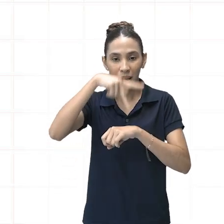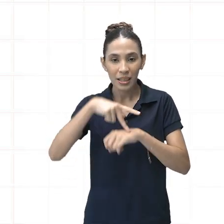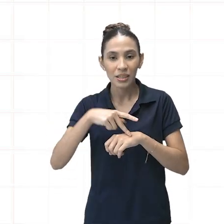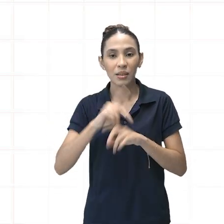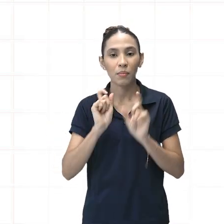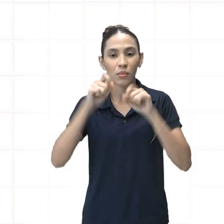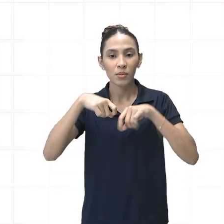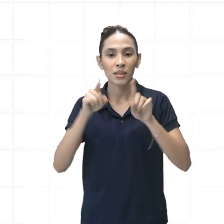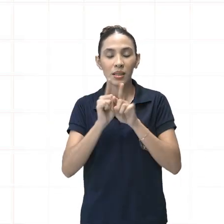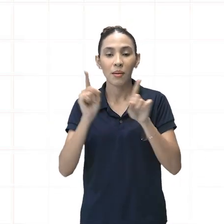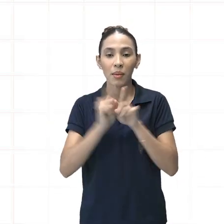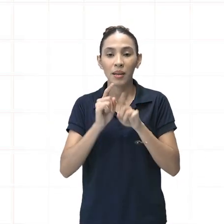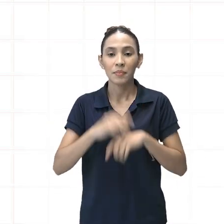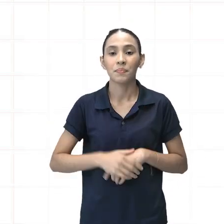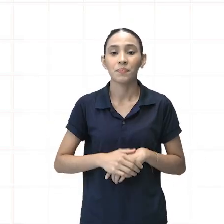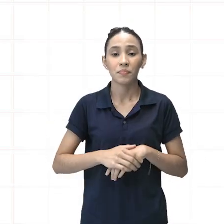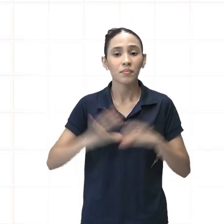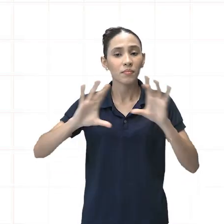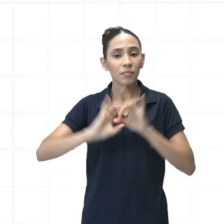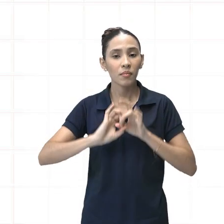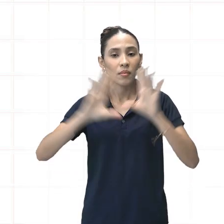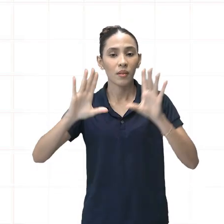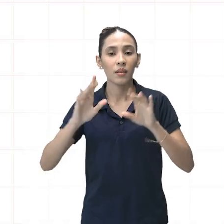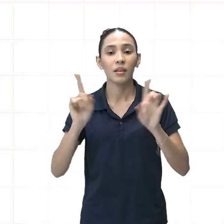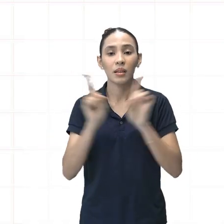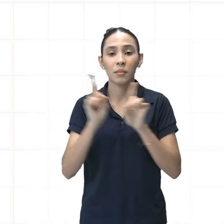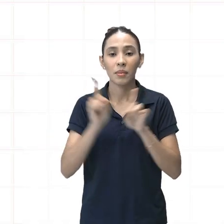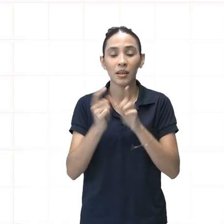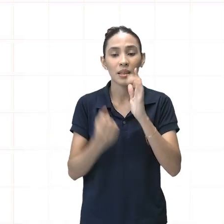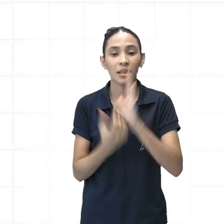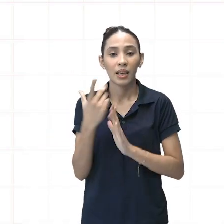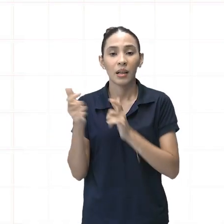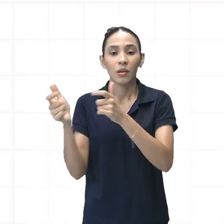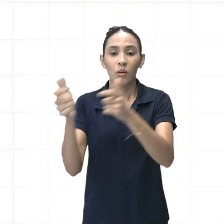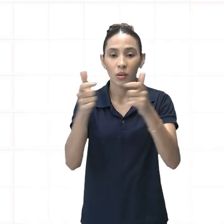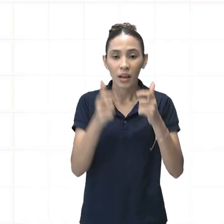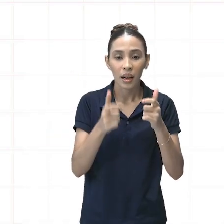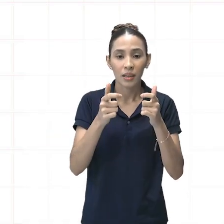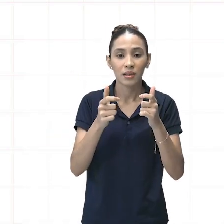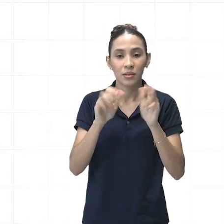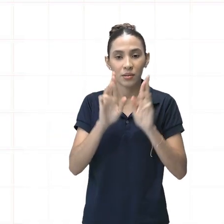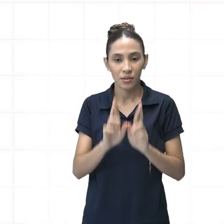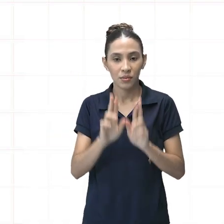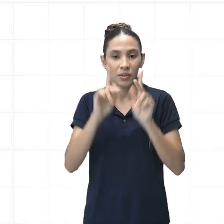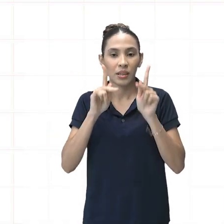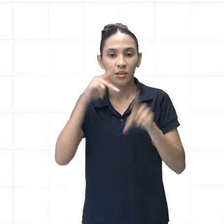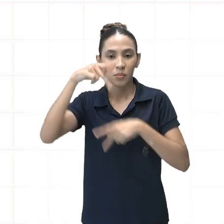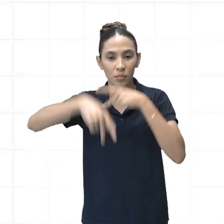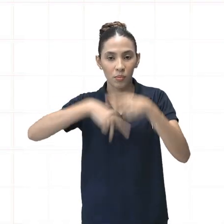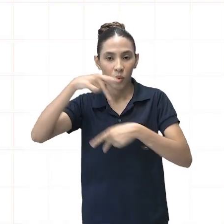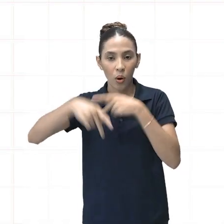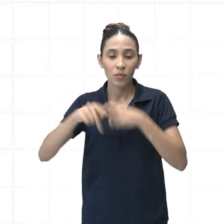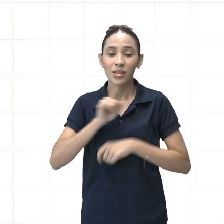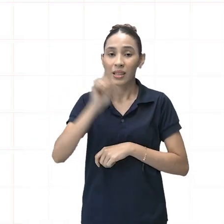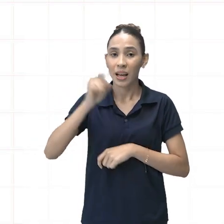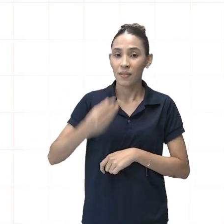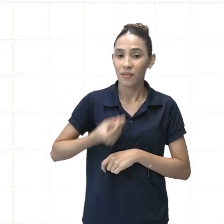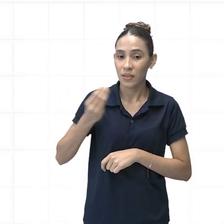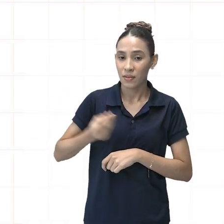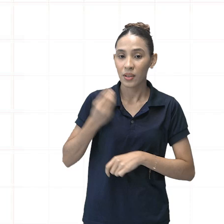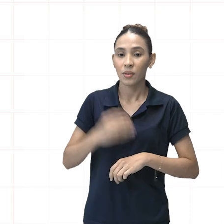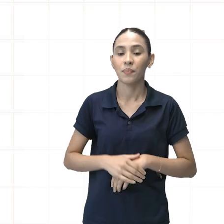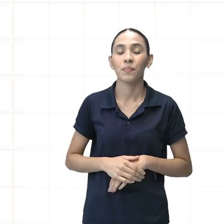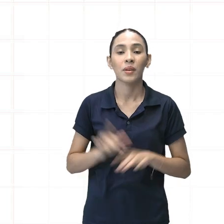era a possibilidade de independência e estabelecimento de territórios dos diferentes povos que habitavam a